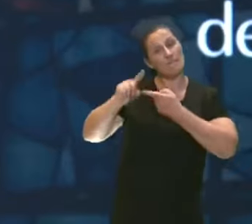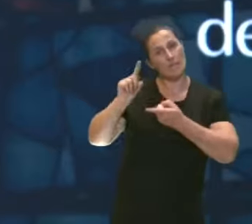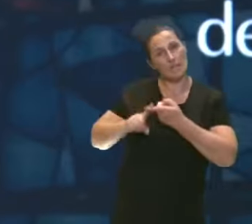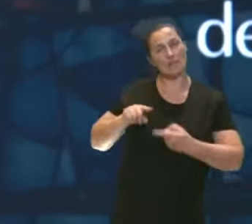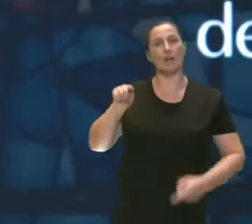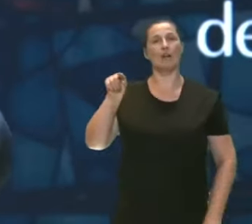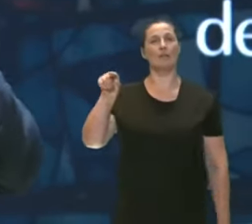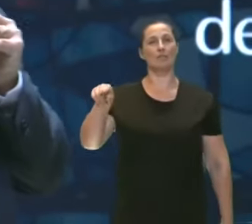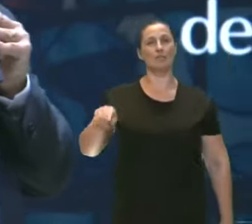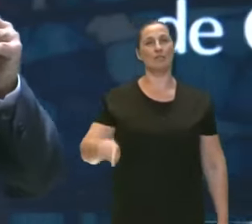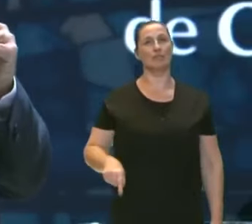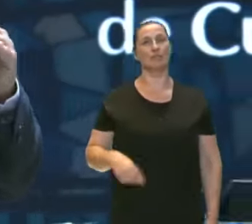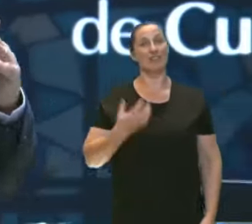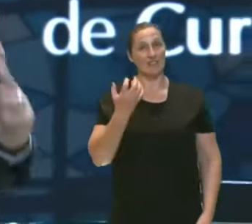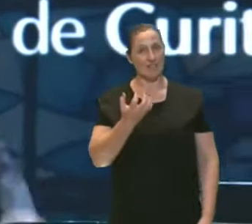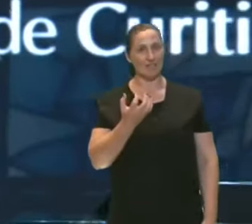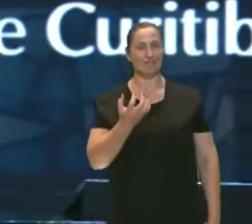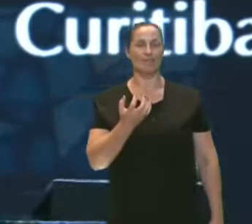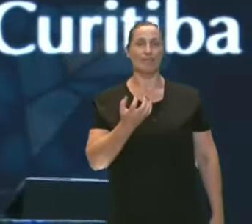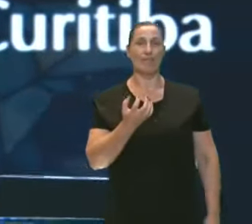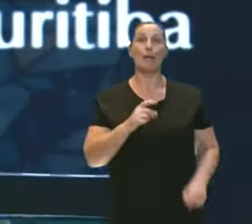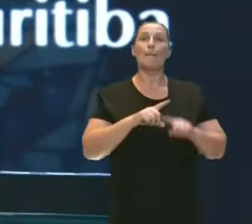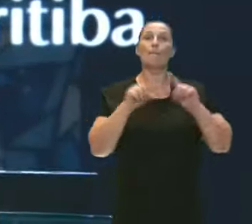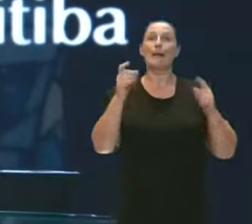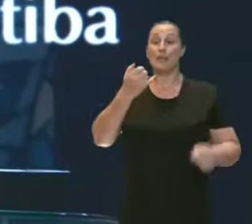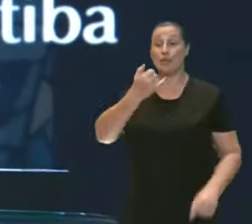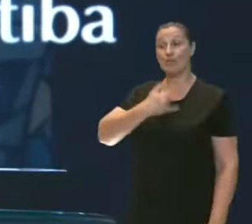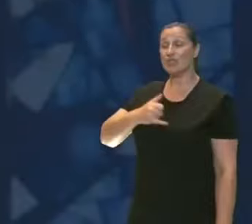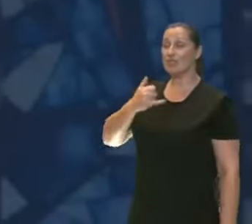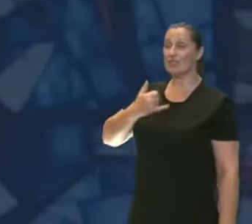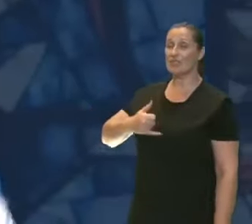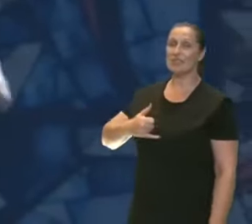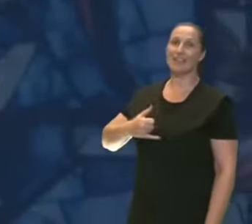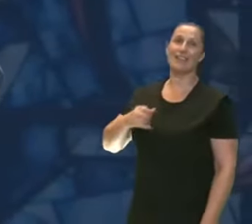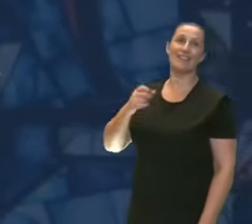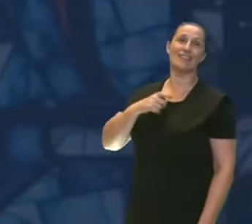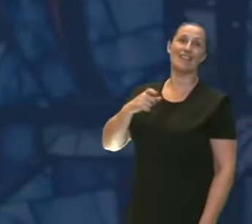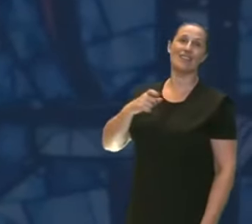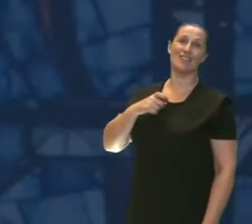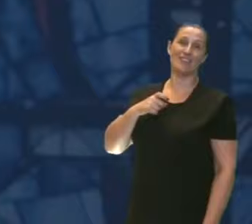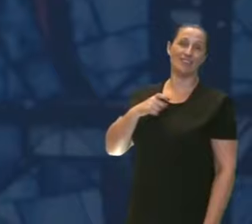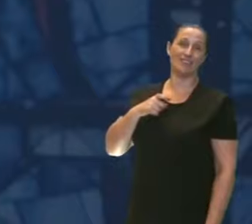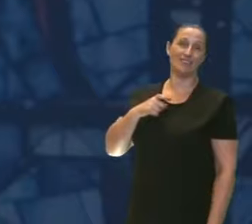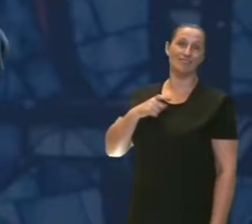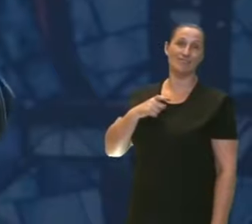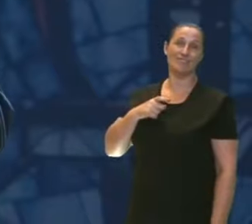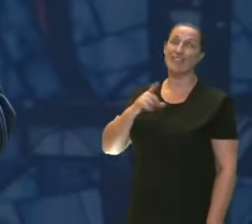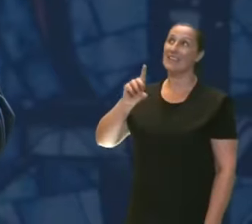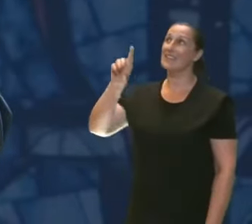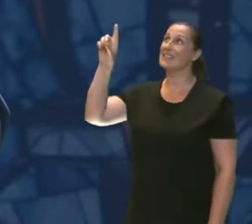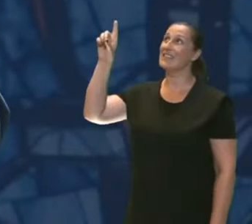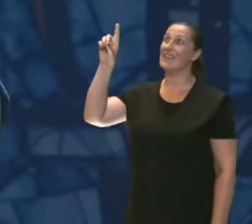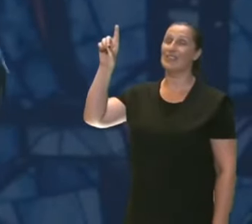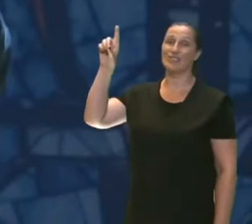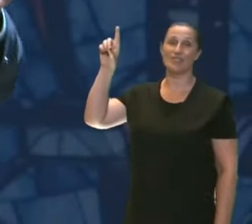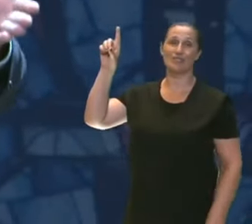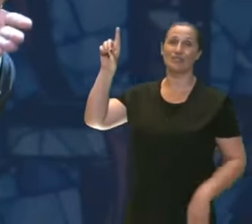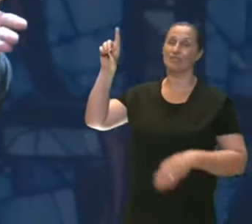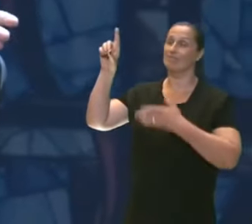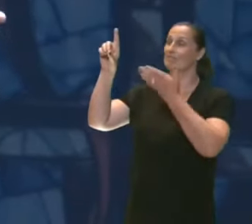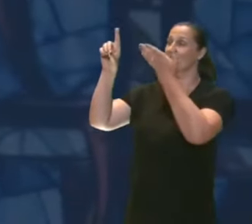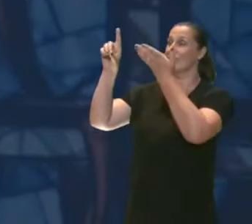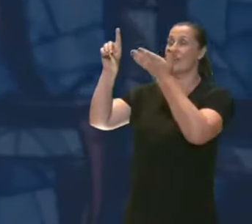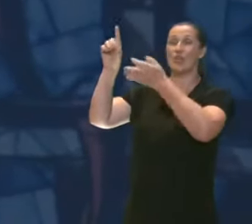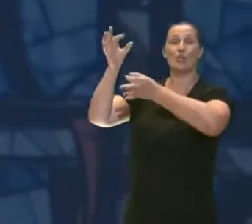e se vingar. E José tem a percepção do alto. Ele vai dizer assim: só Deus é o